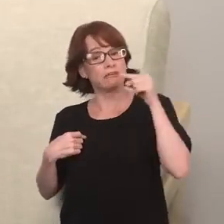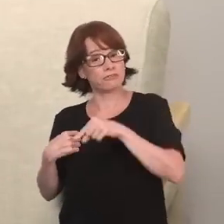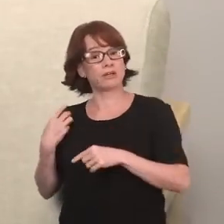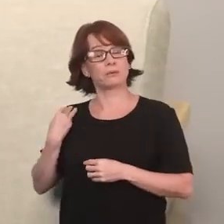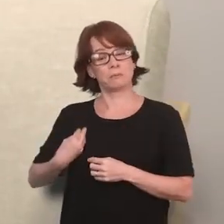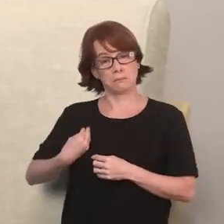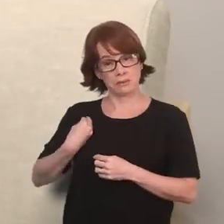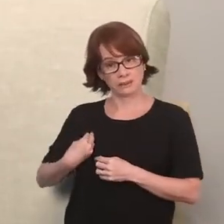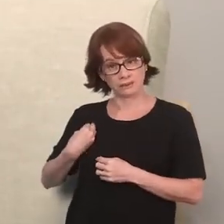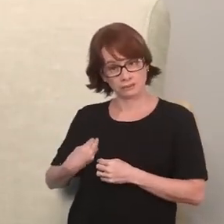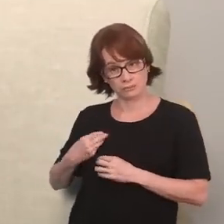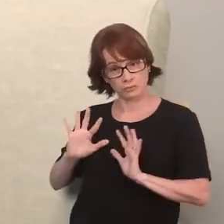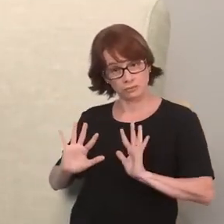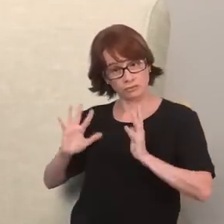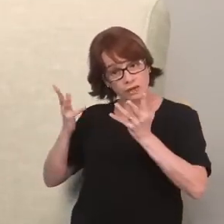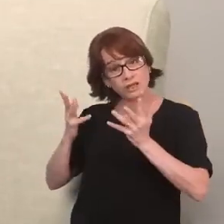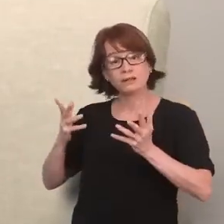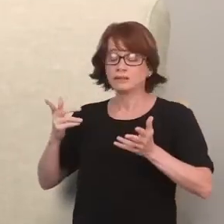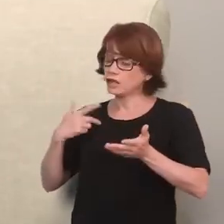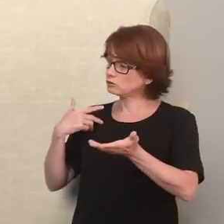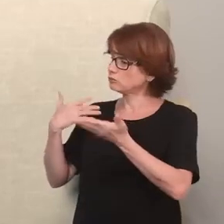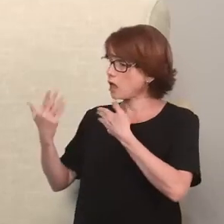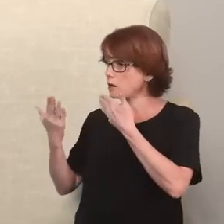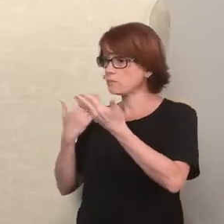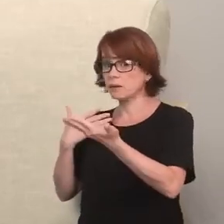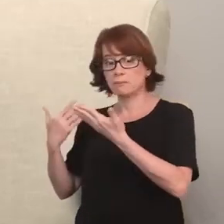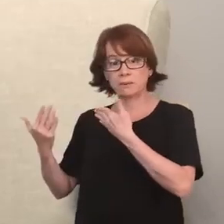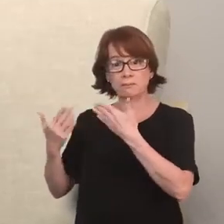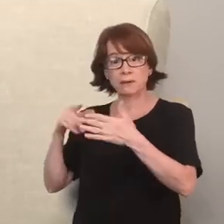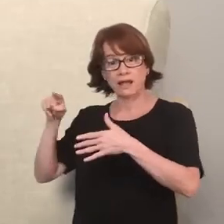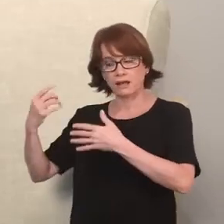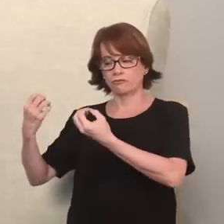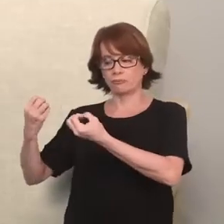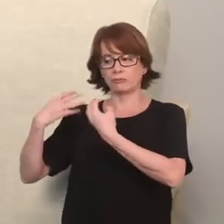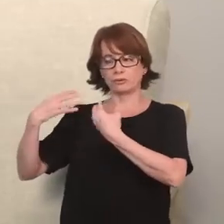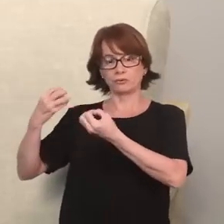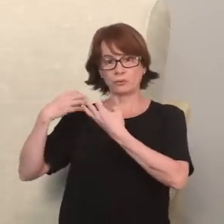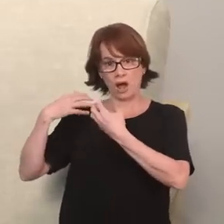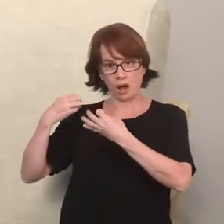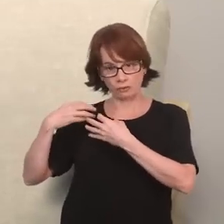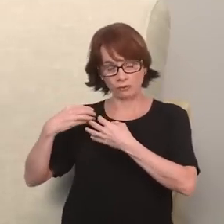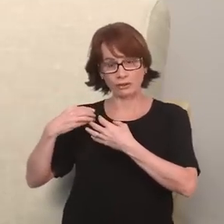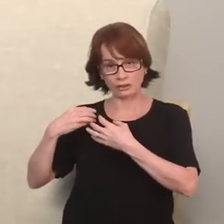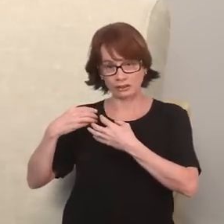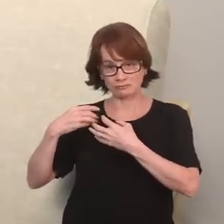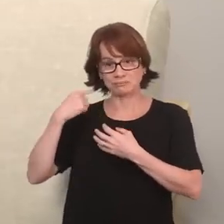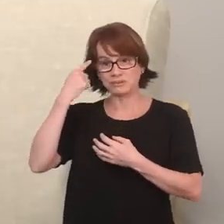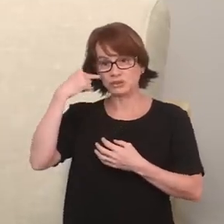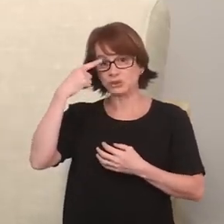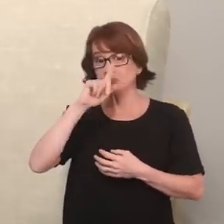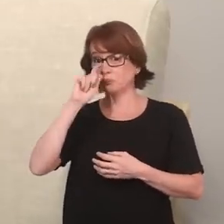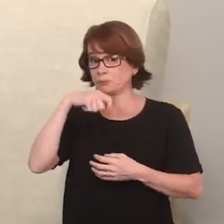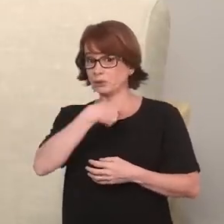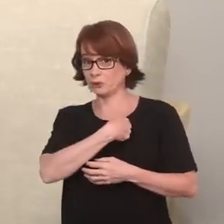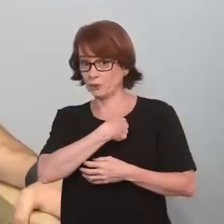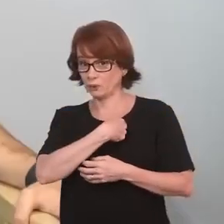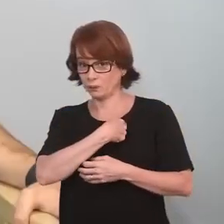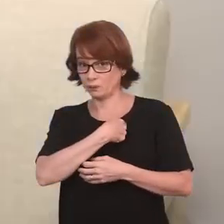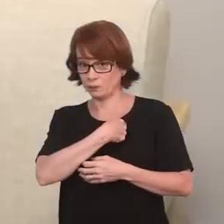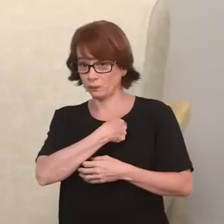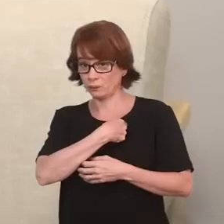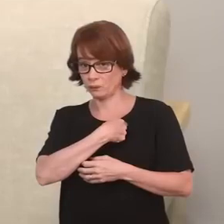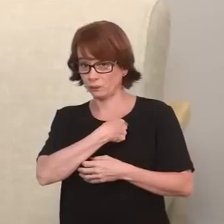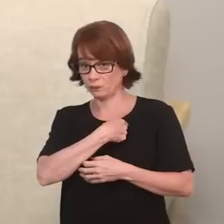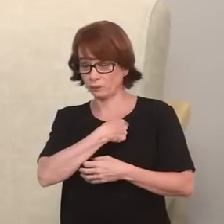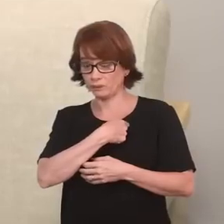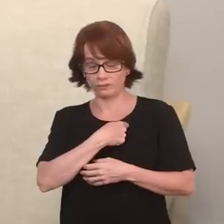evento. Aí a gente se aproximou um pouco mais, aí ela começou a me dar aula de espanhol à distância, eu comecei a fazer aula de espanhol com ela. Hablas? Nada,